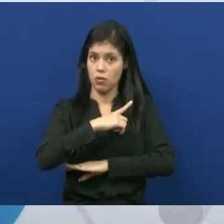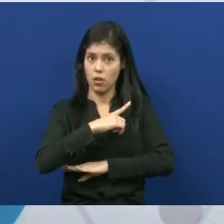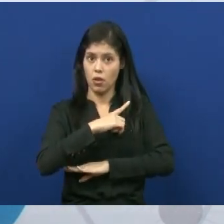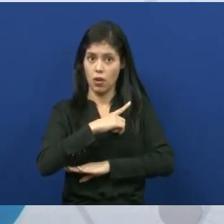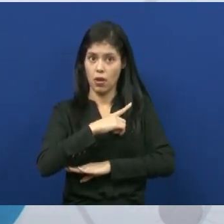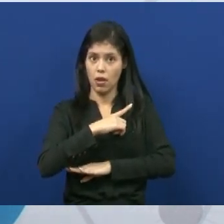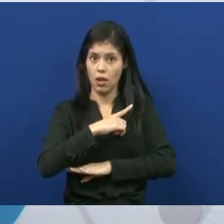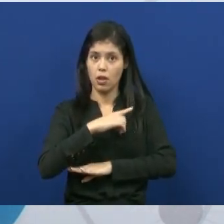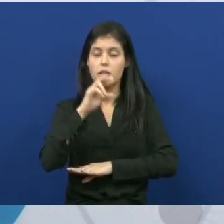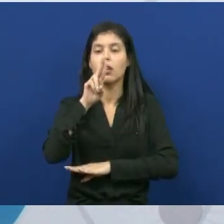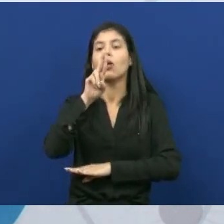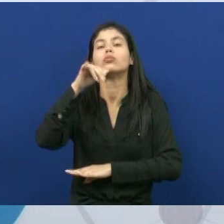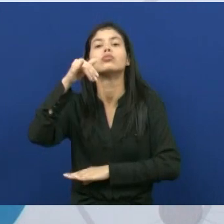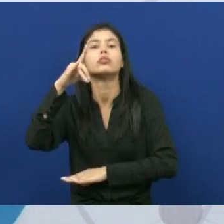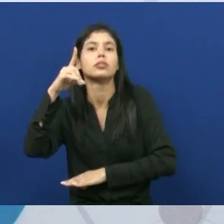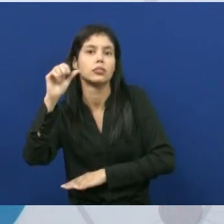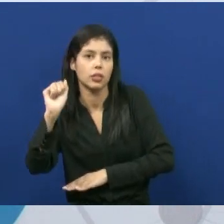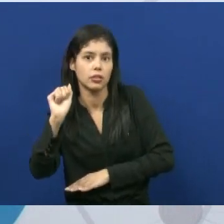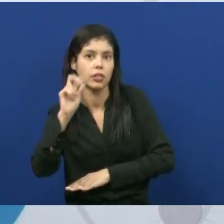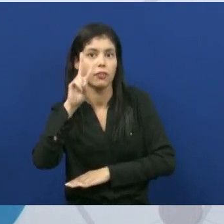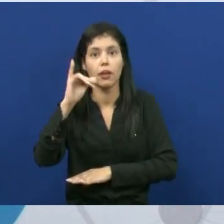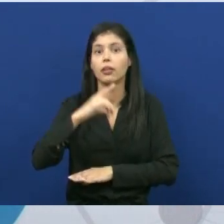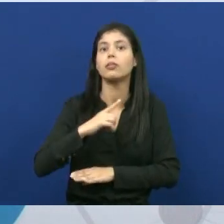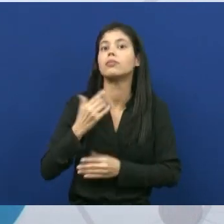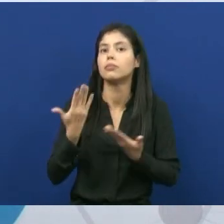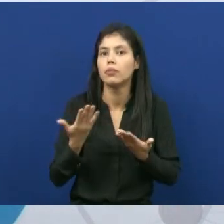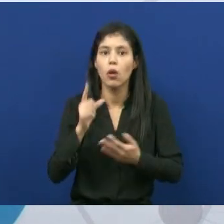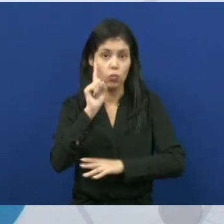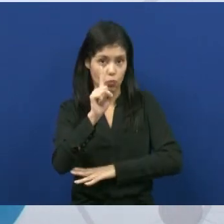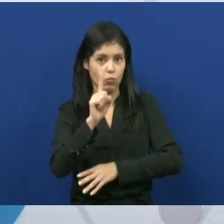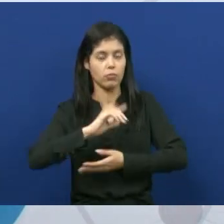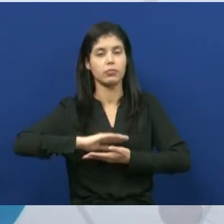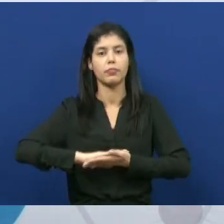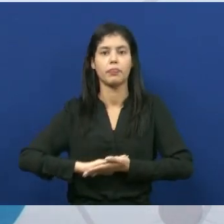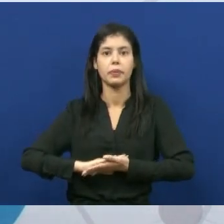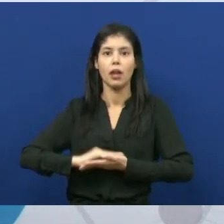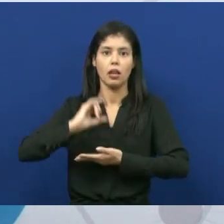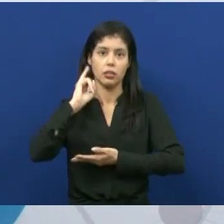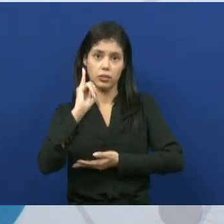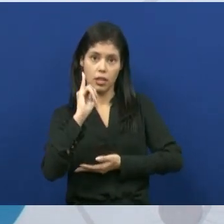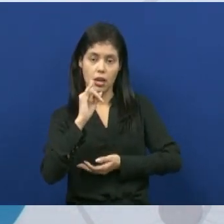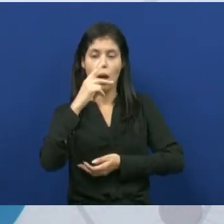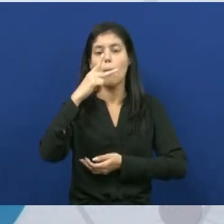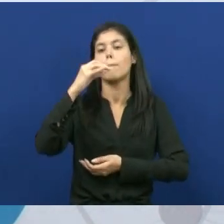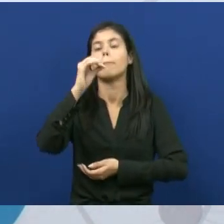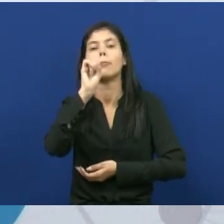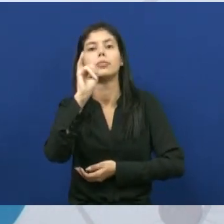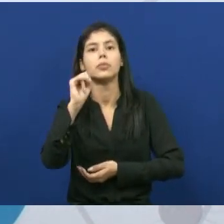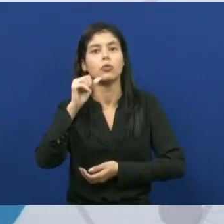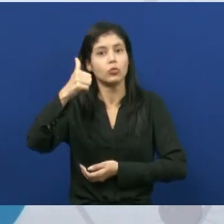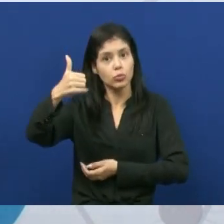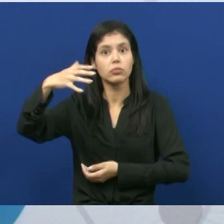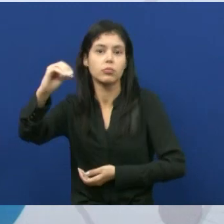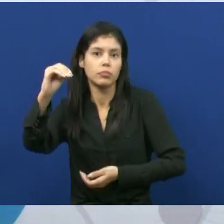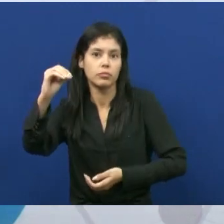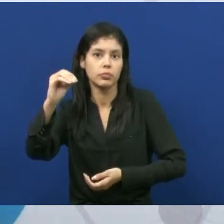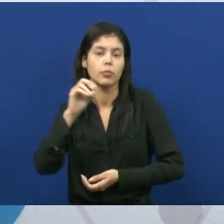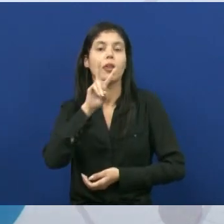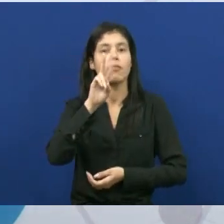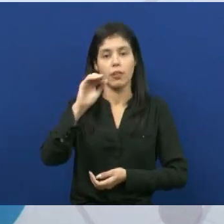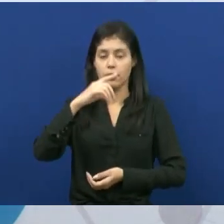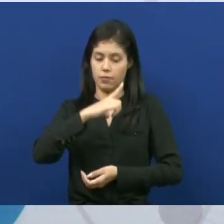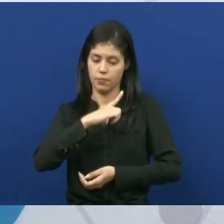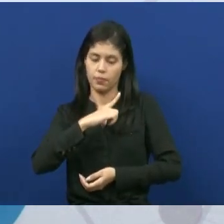estiver na posição da unidade ele vai valer o que um se ele estiver na posição da dezena ele vai